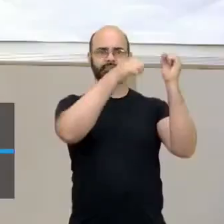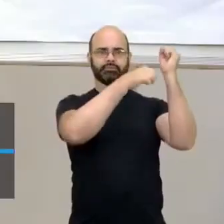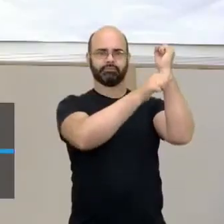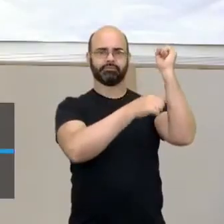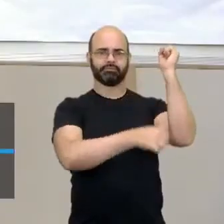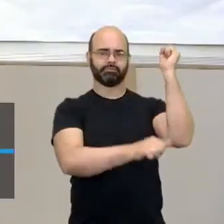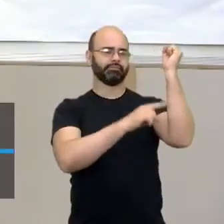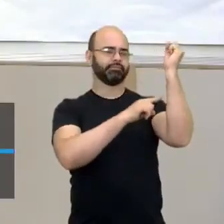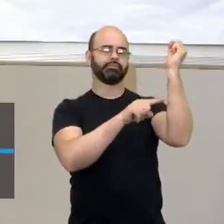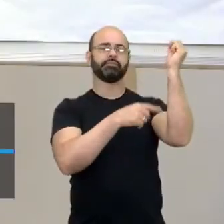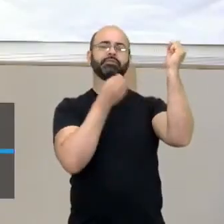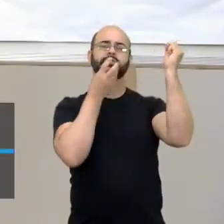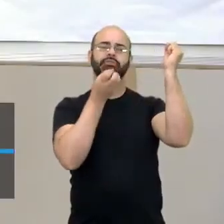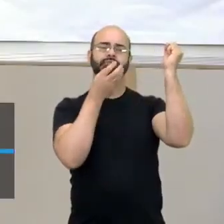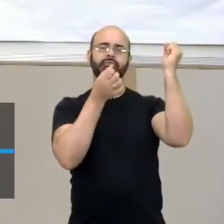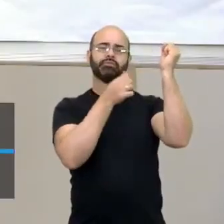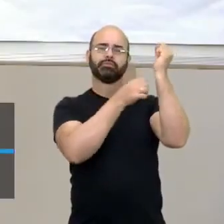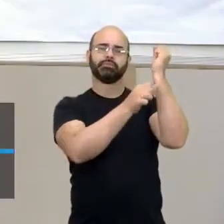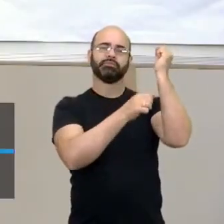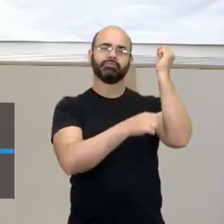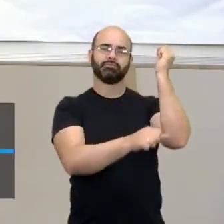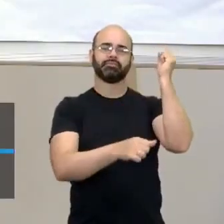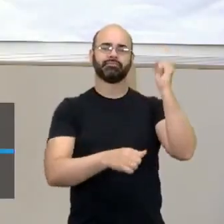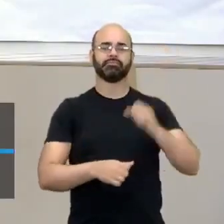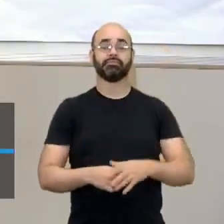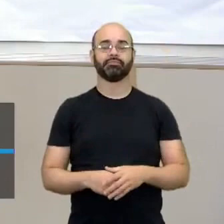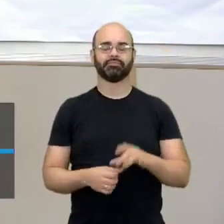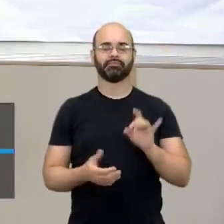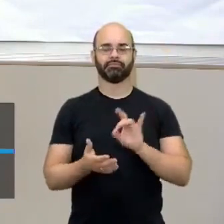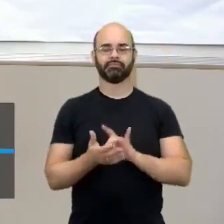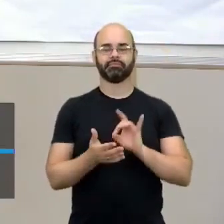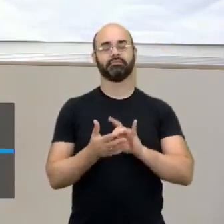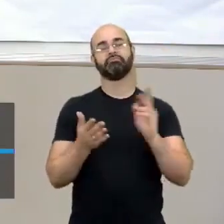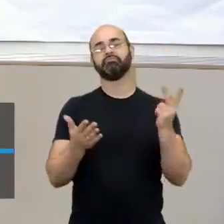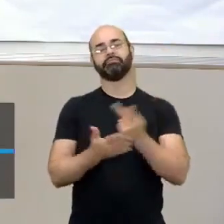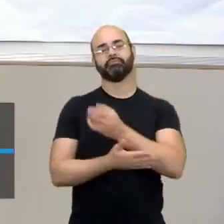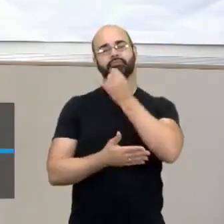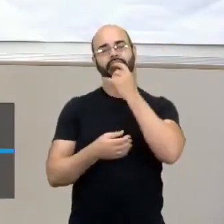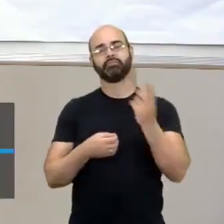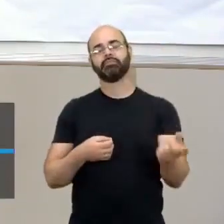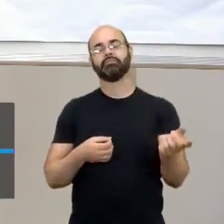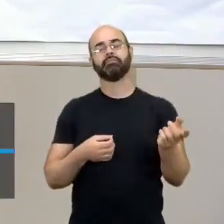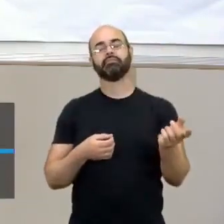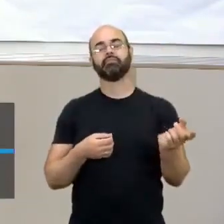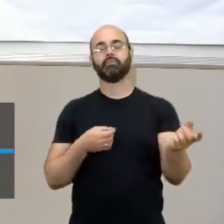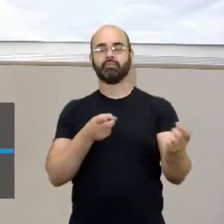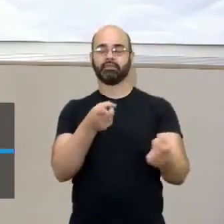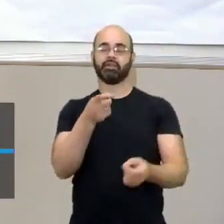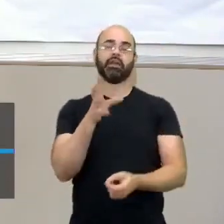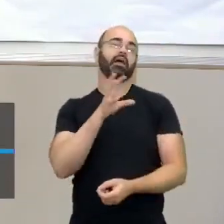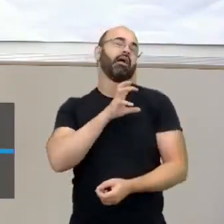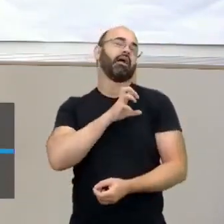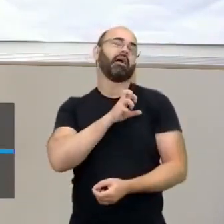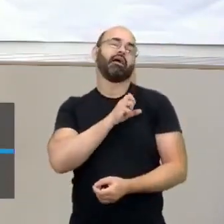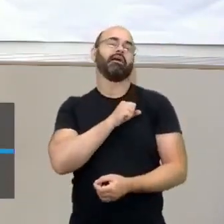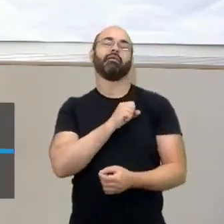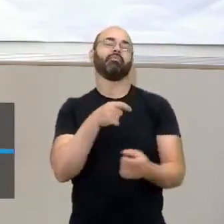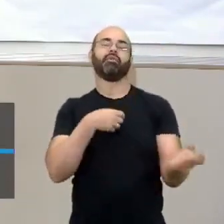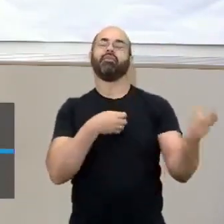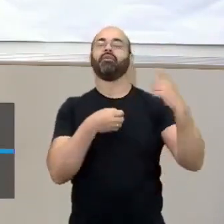Isso, perfeito. Então talvez você já tenha visto algo assim, traga o seu amor de volta em 7 dias. Isso é um exemplo de